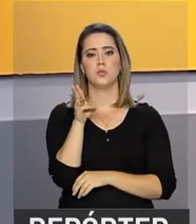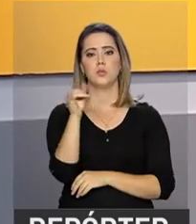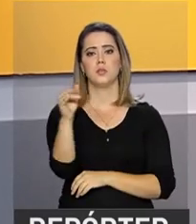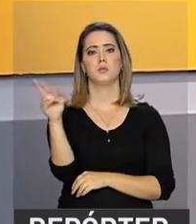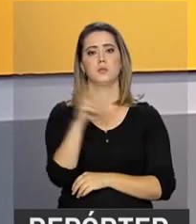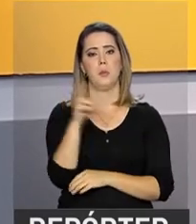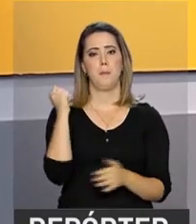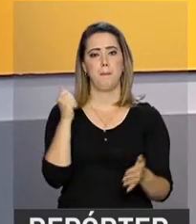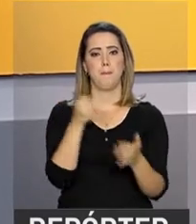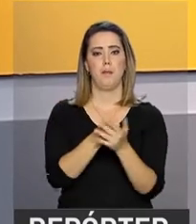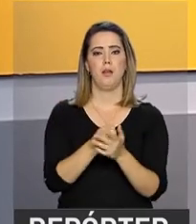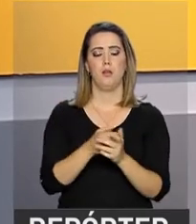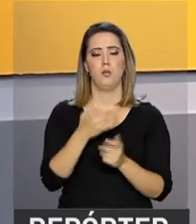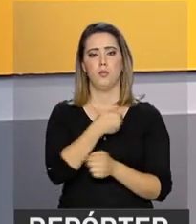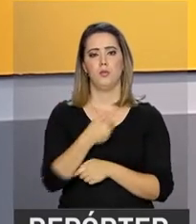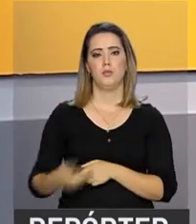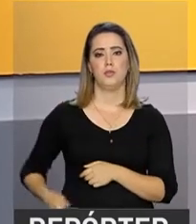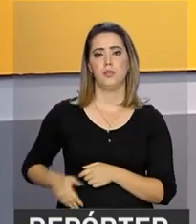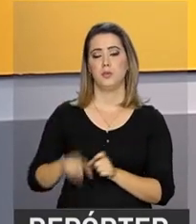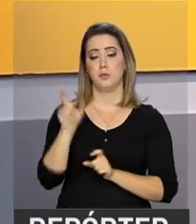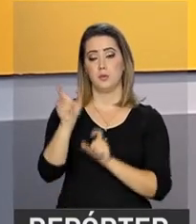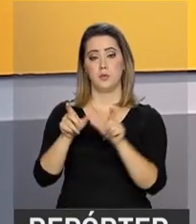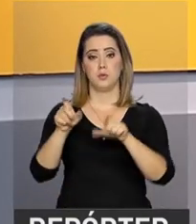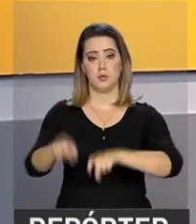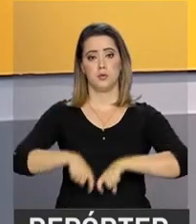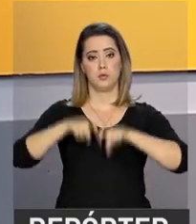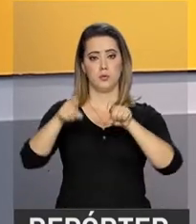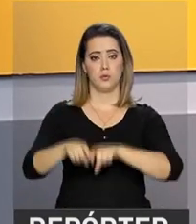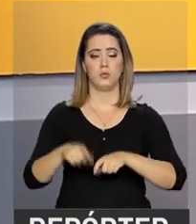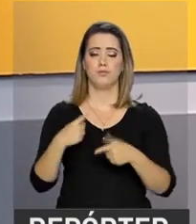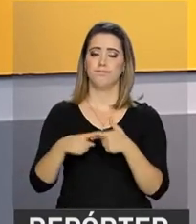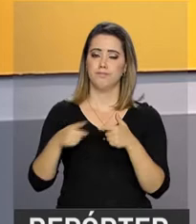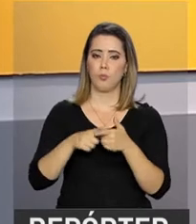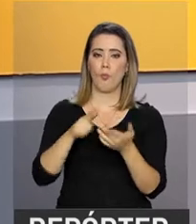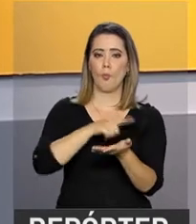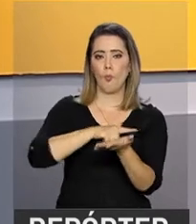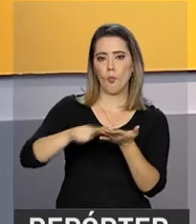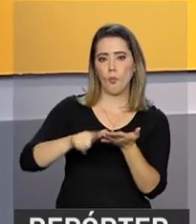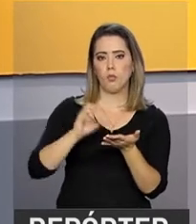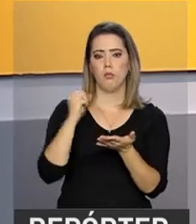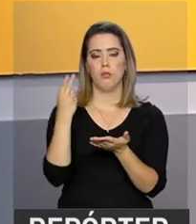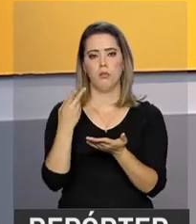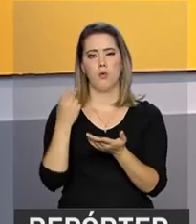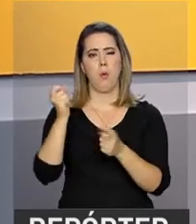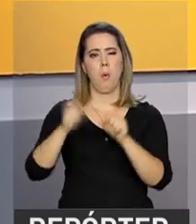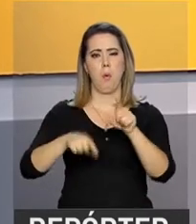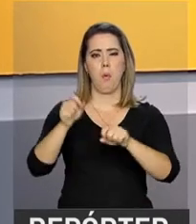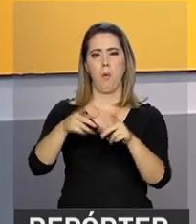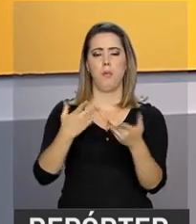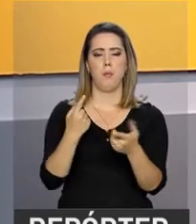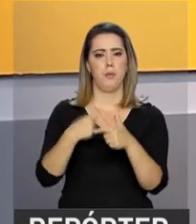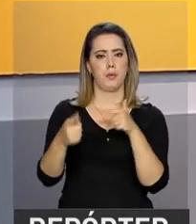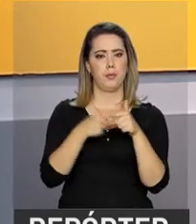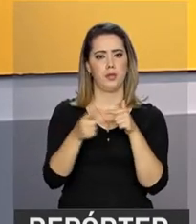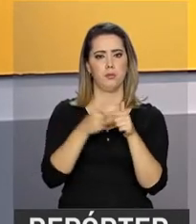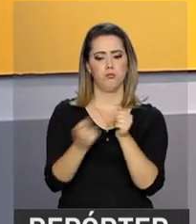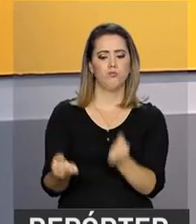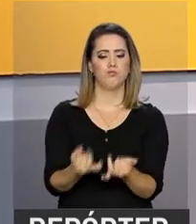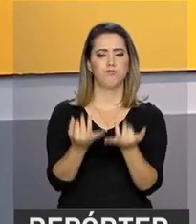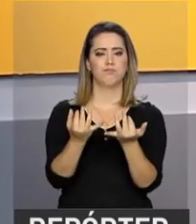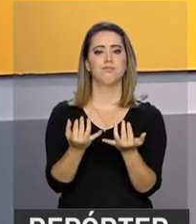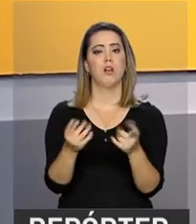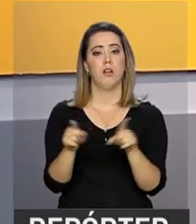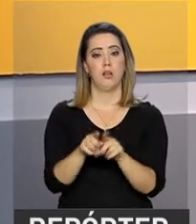para agricultores que enfrentam dificuldades por exemplo com secas ou pragas com os dados do ministério da agricultura o produtor pode